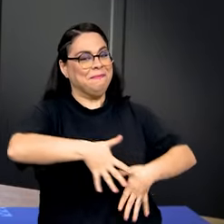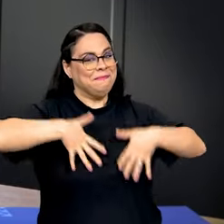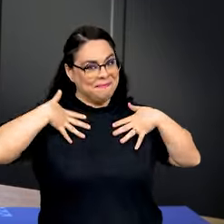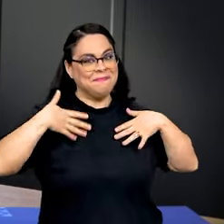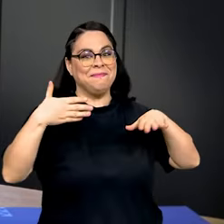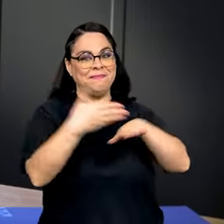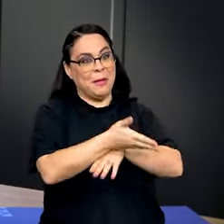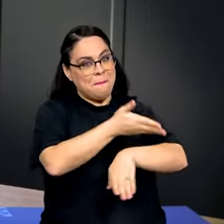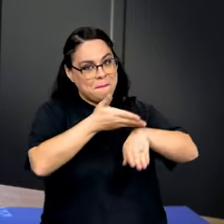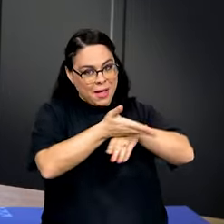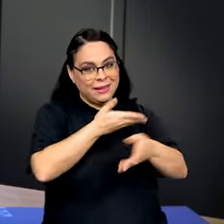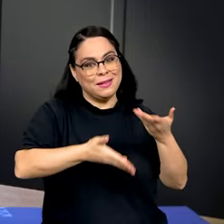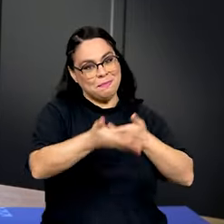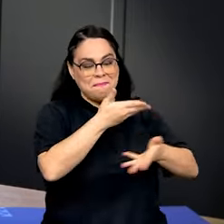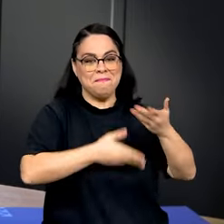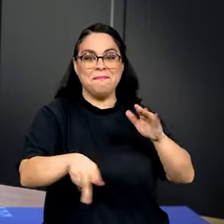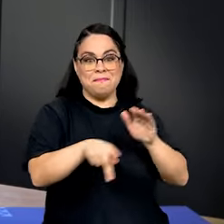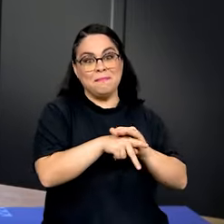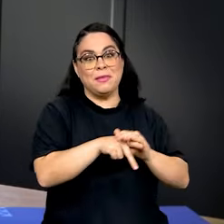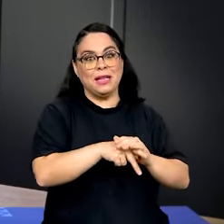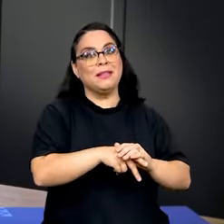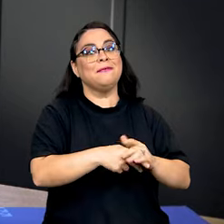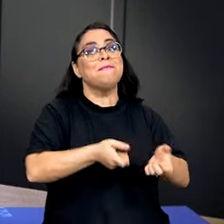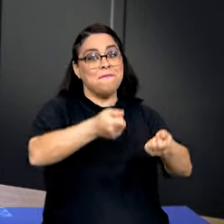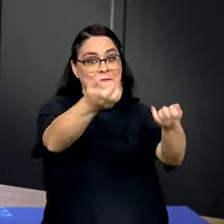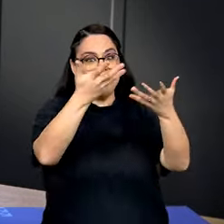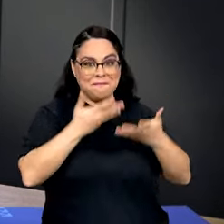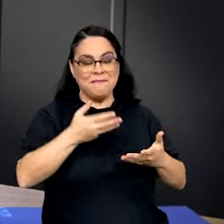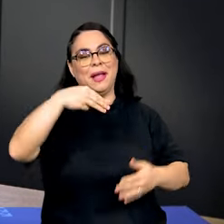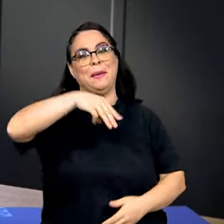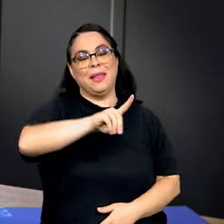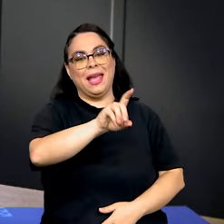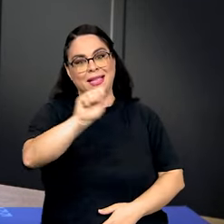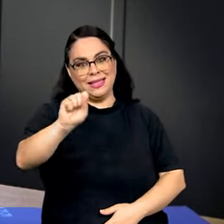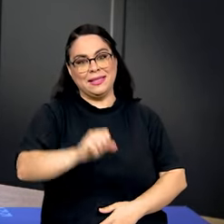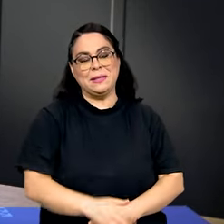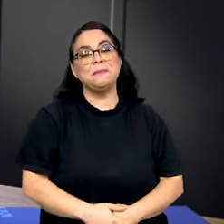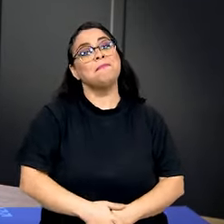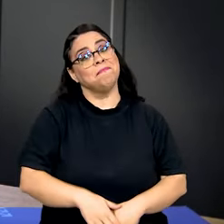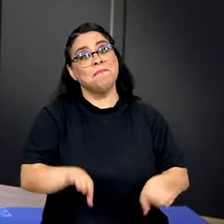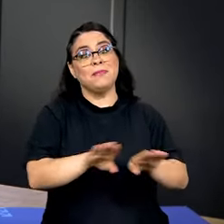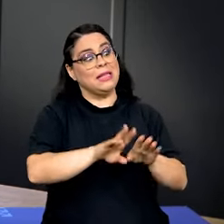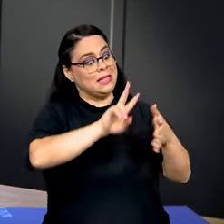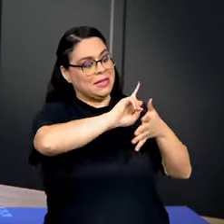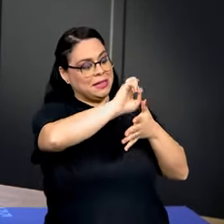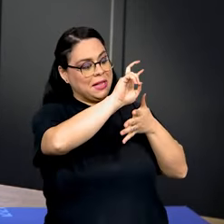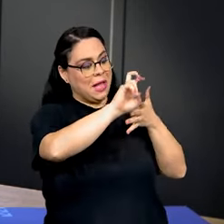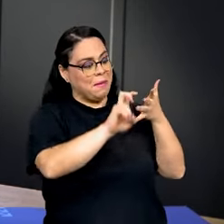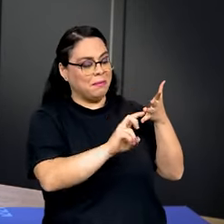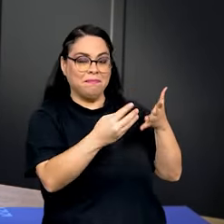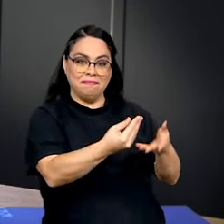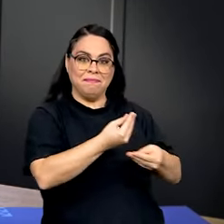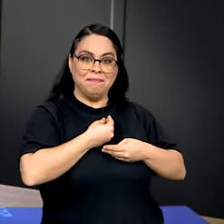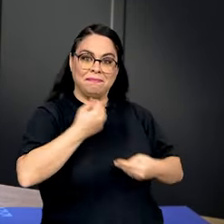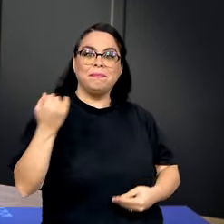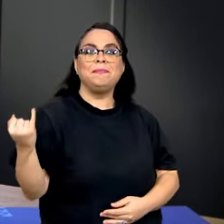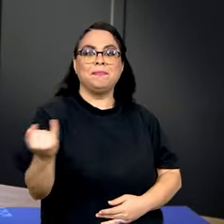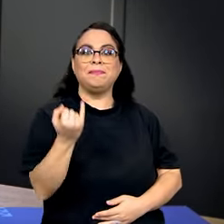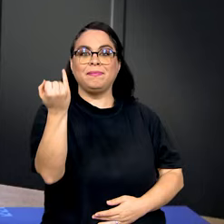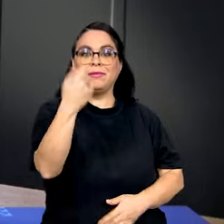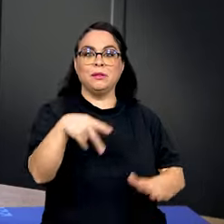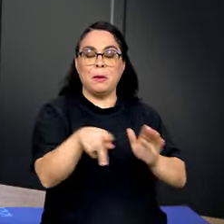muito grande aqui participar de mais um fala MDS e poder tratar de temas que são